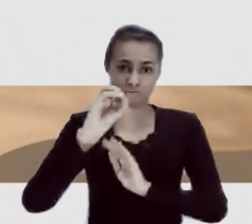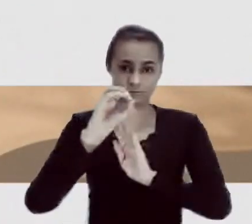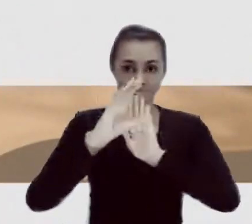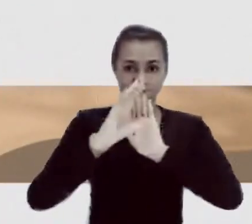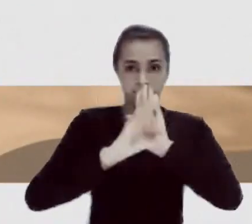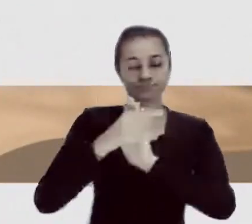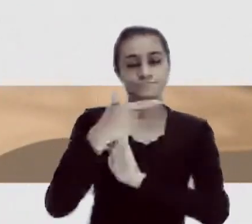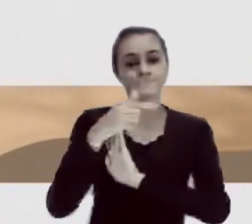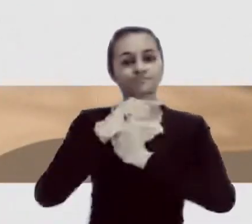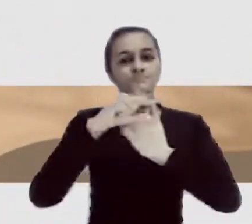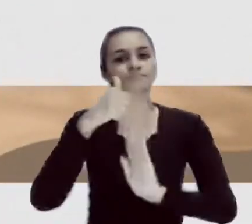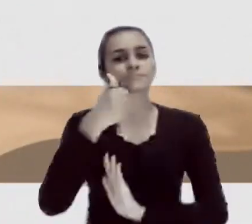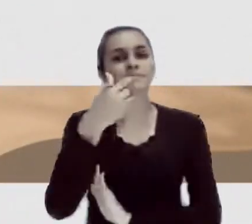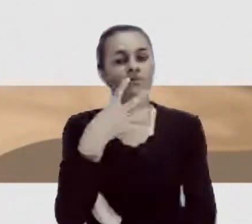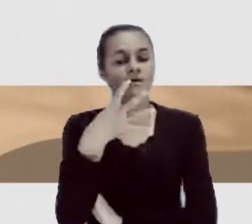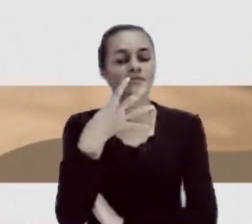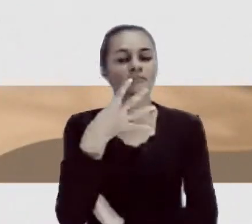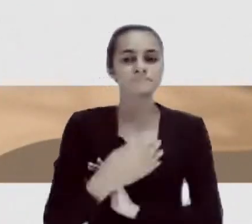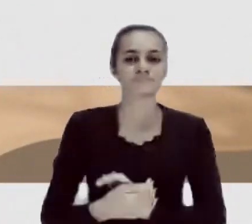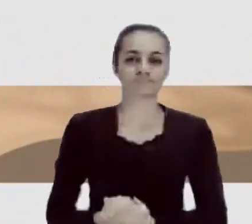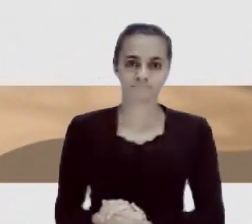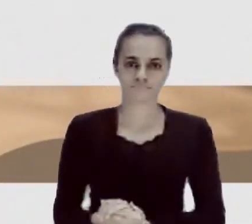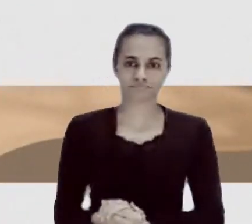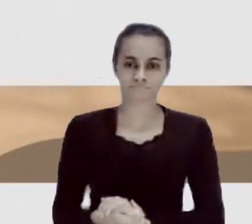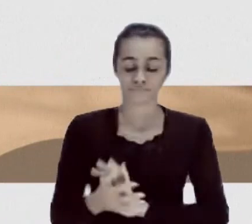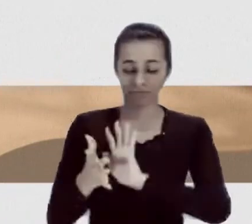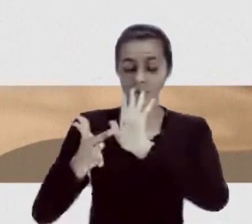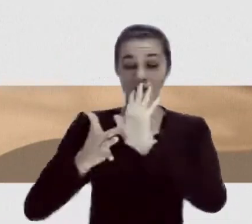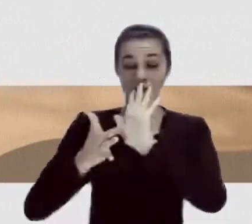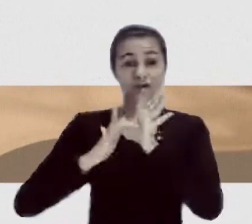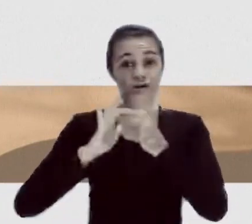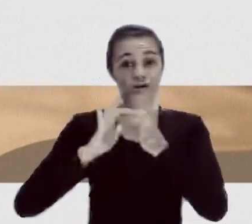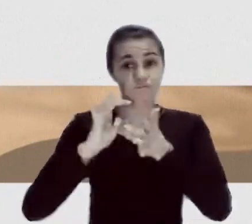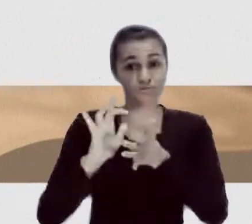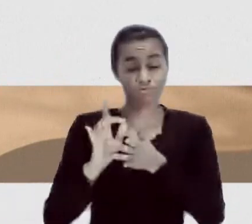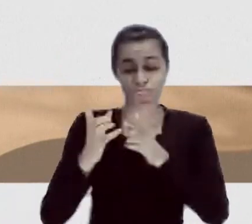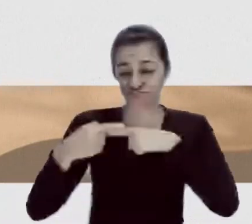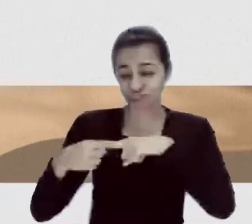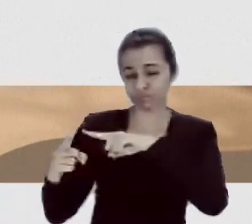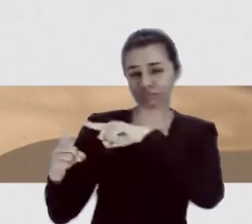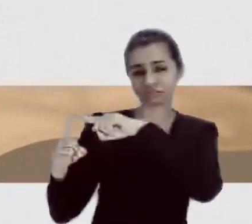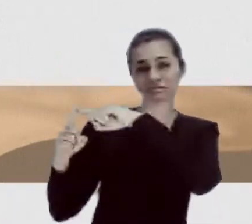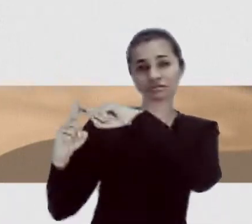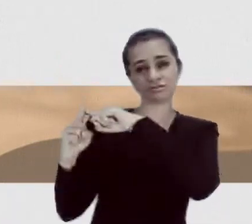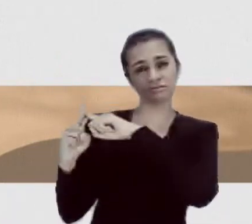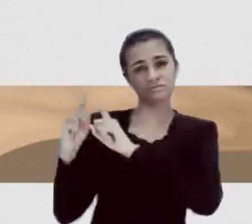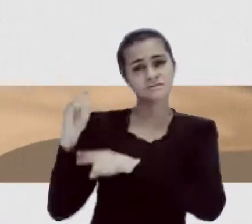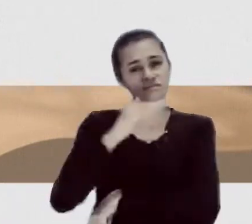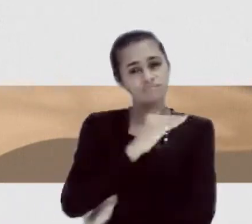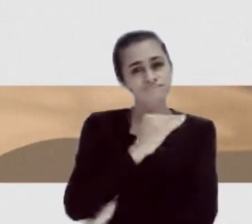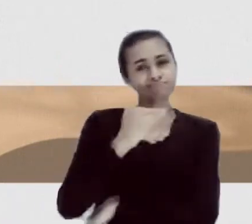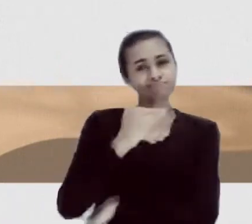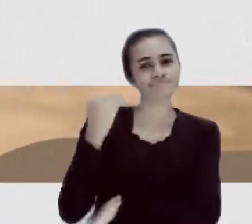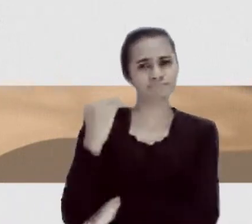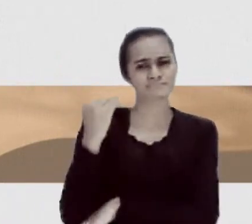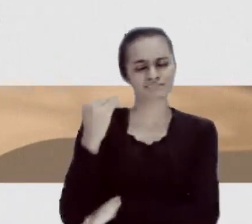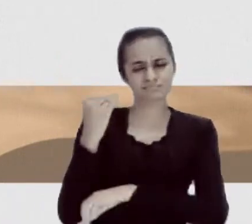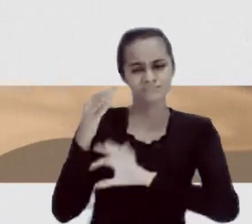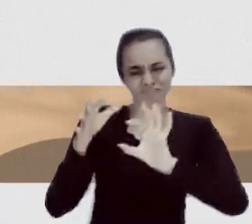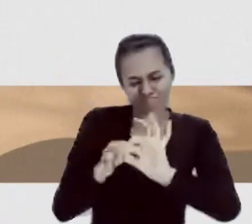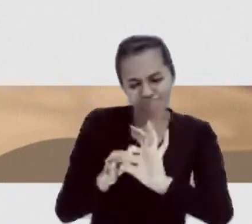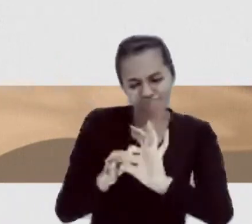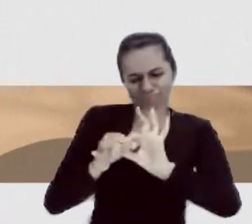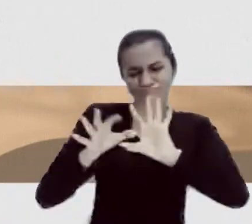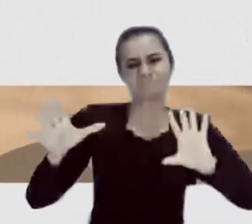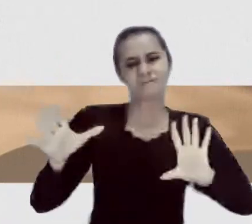se entregou por nós, a fim de nos remir de toda a maldade e purificar para si mesmo um povo